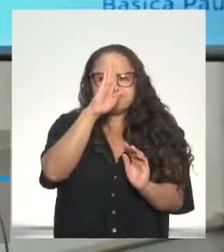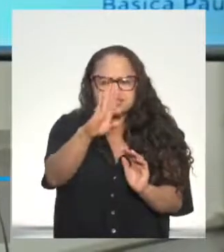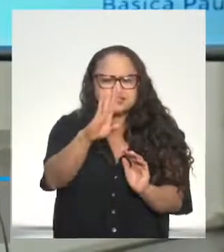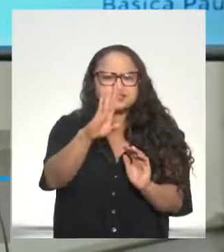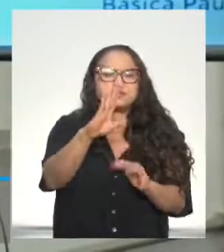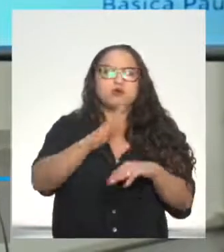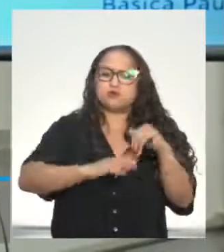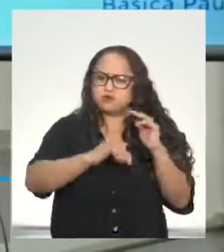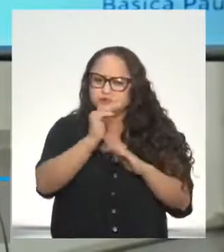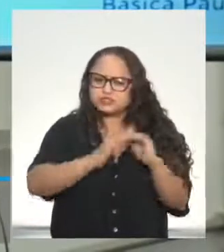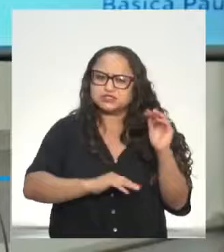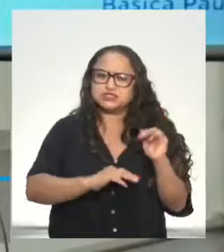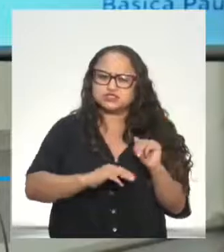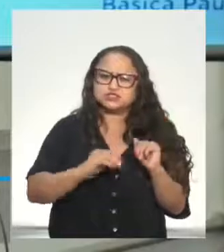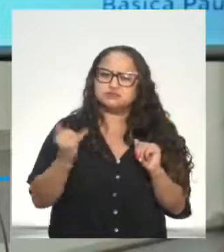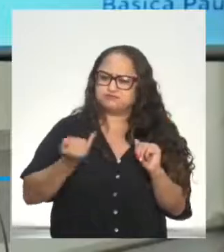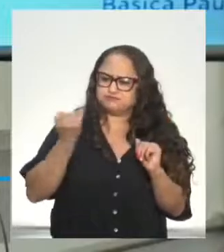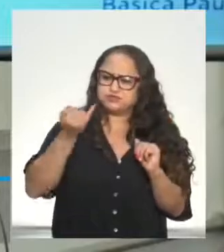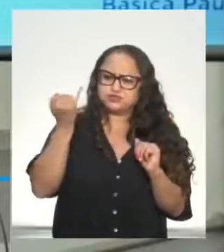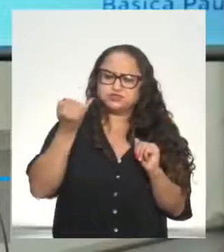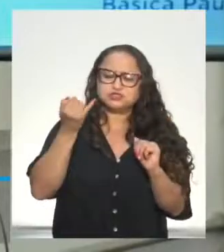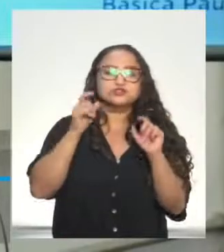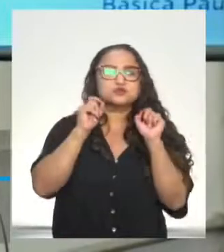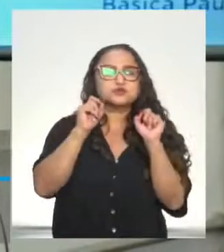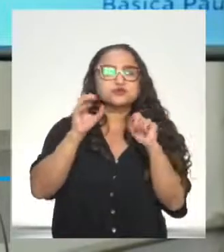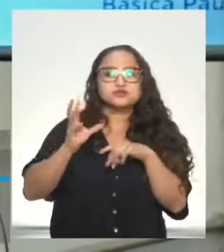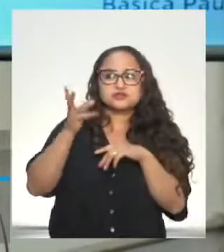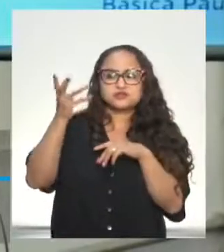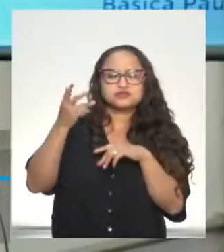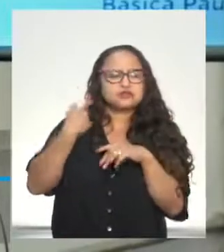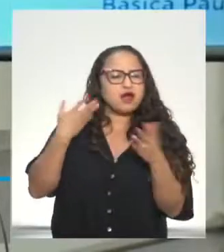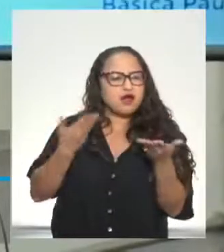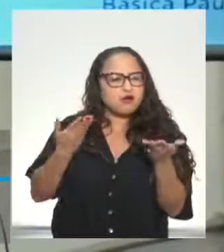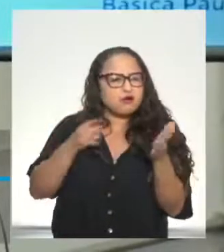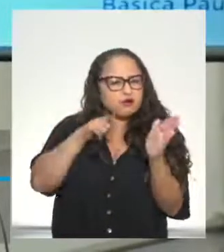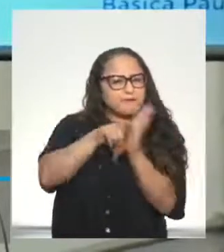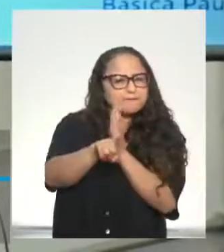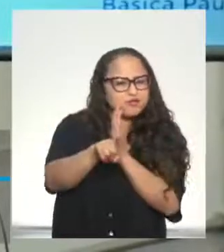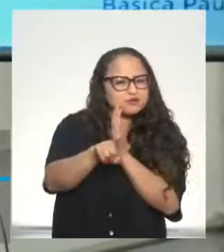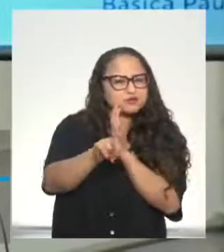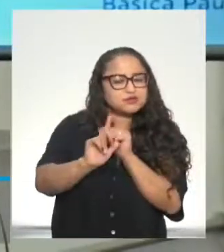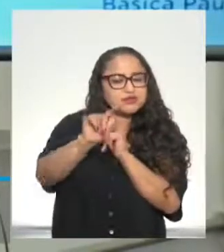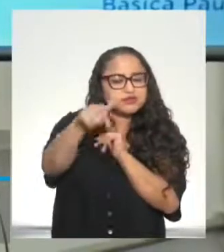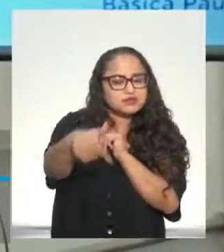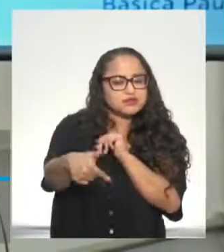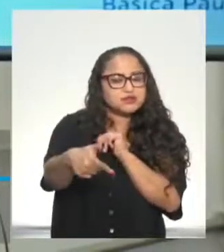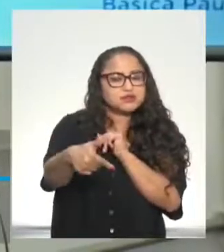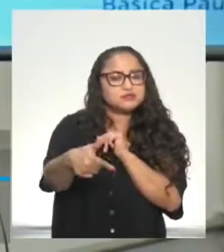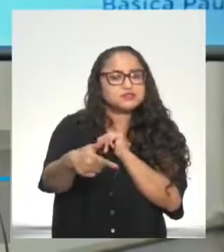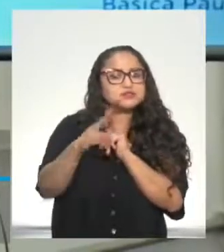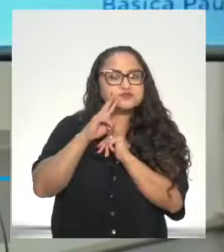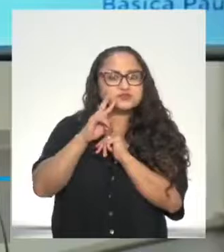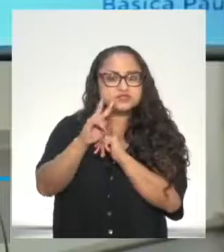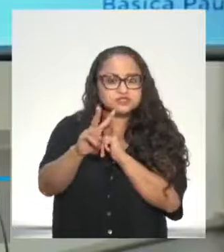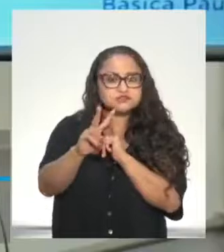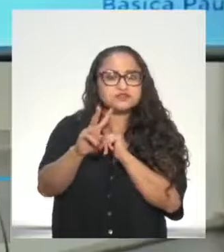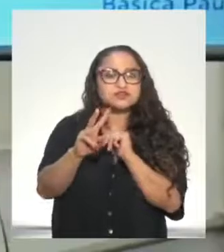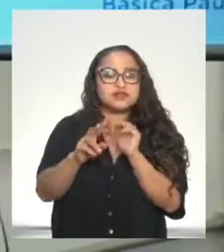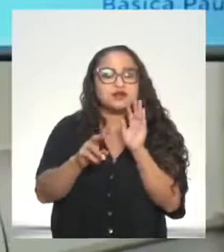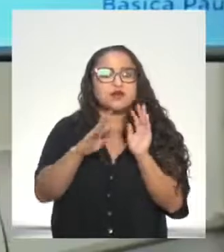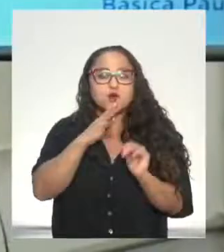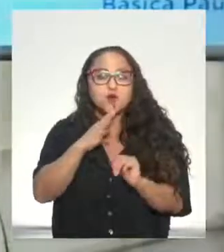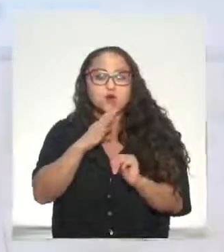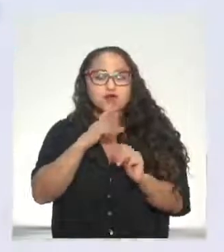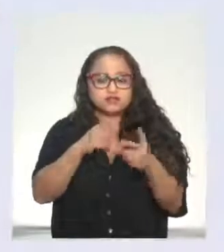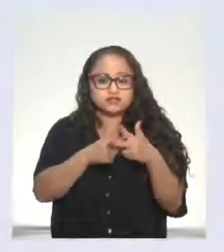muito importante, tá? Então, o que acontece? Vou fazer uma pergunta para vocês agora e, na sequência, vocês já vão passar a conhecer a ferramenta. Então, vou pedir